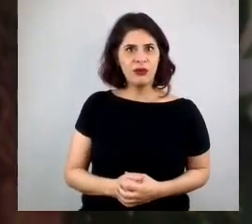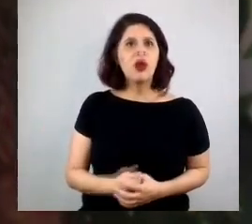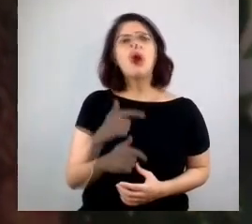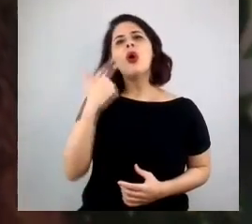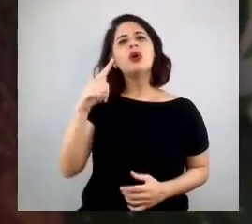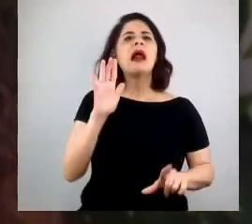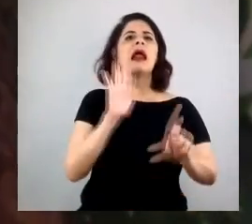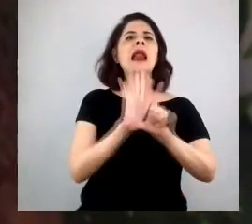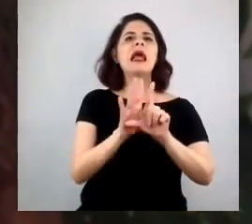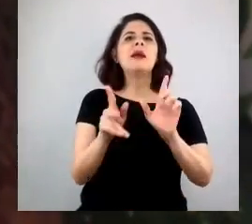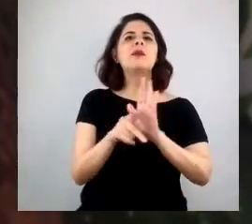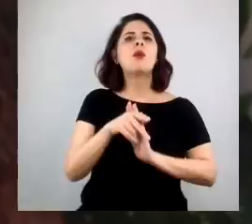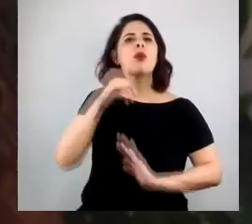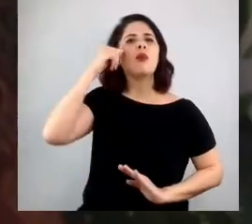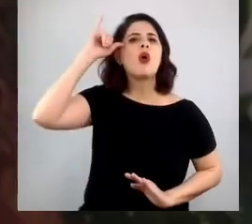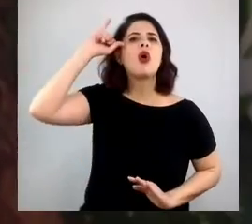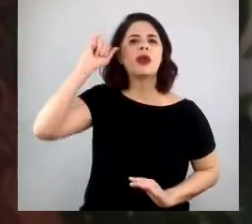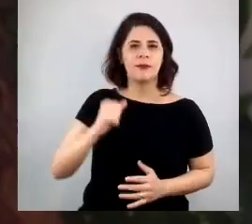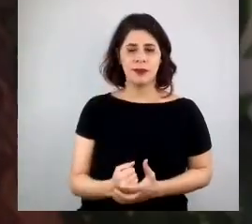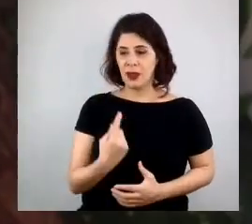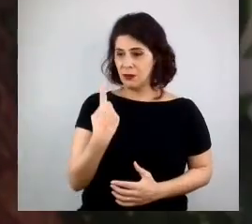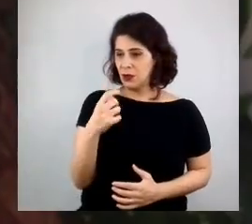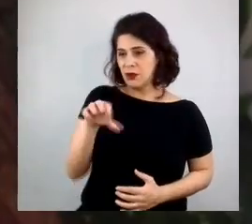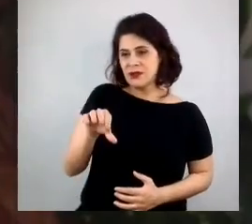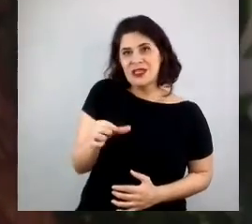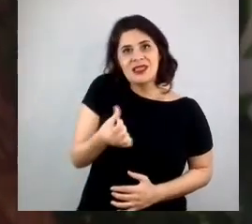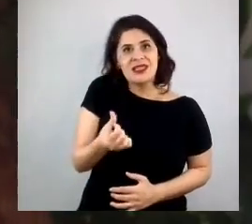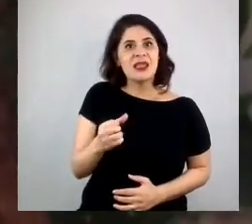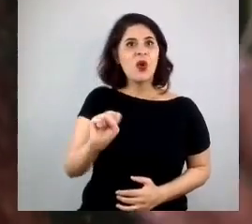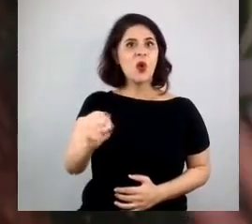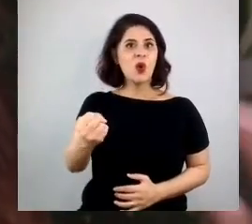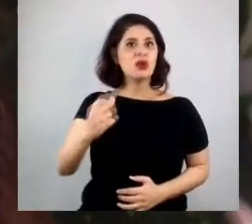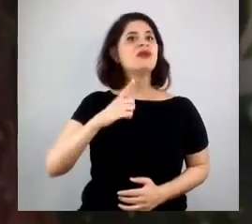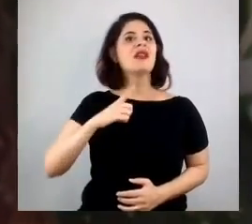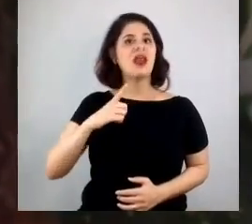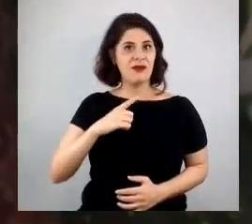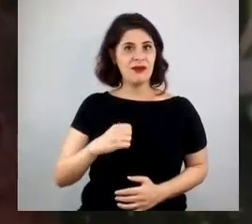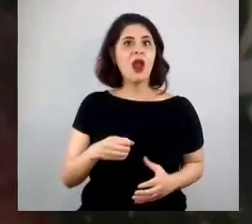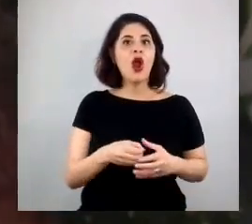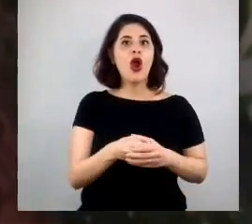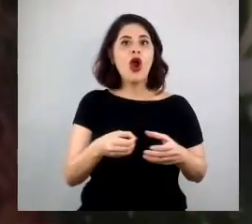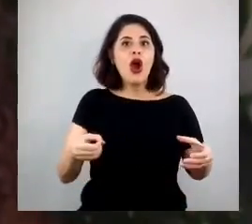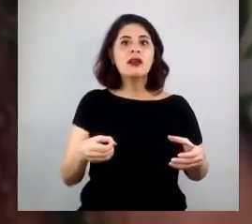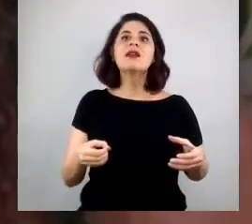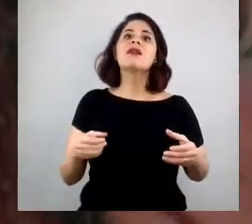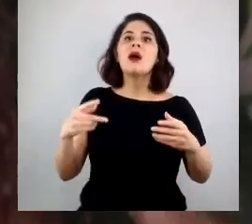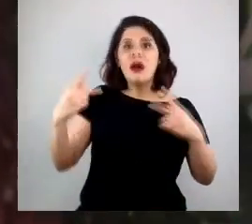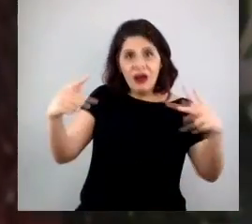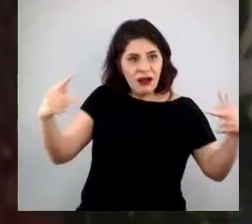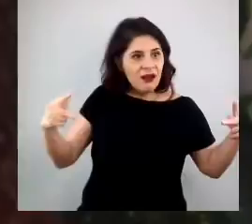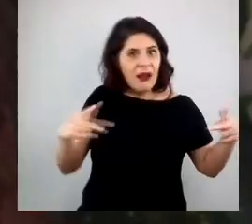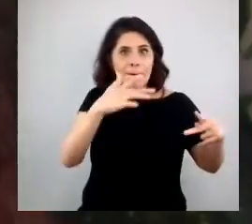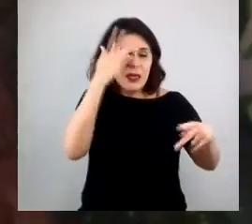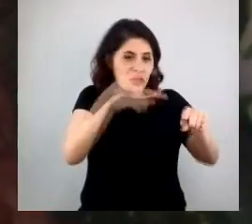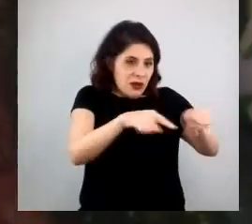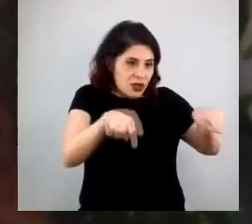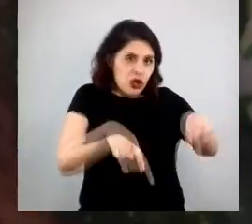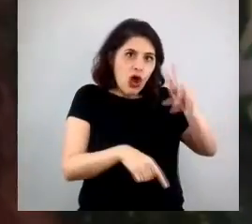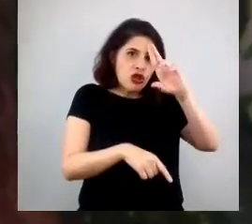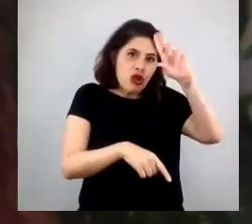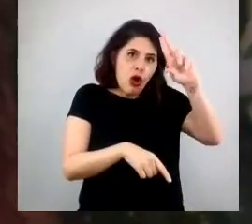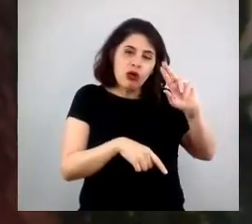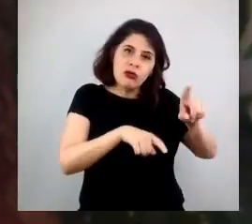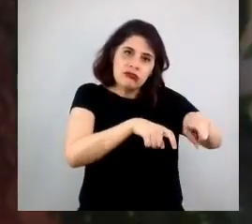de 1968, né, que previa cotas para agricultores e seus filhos ingressarem no ensino